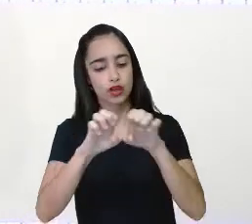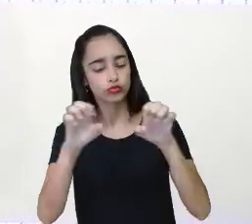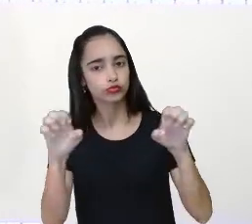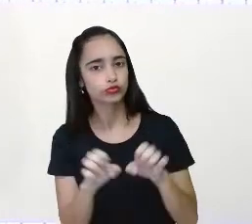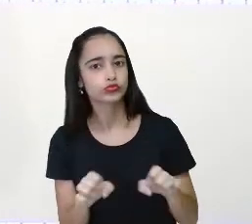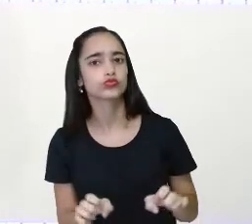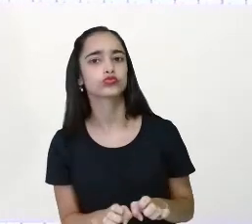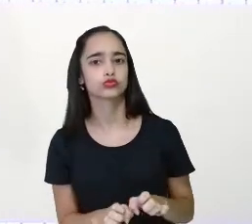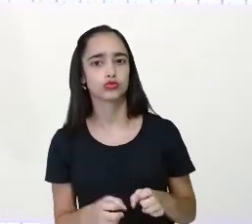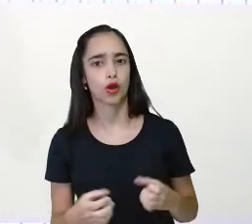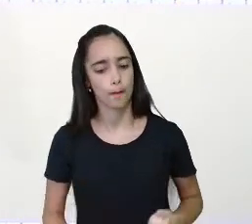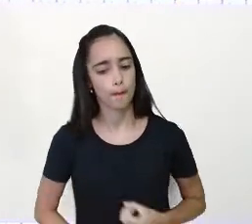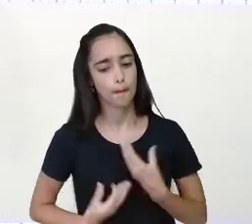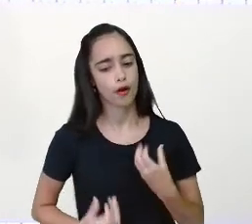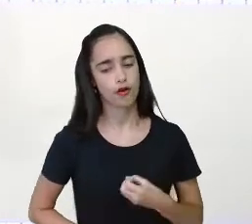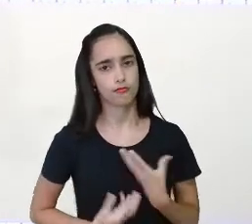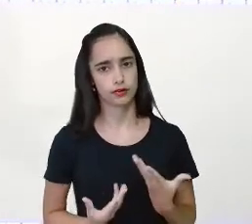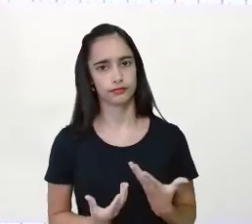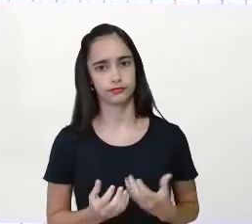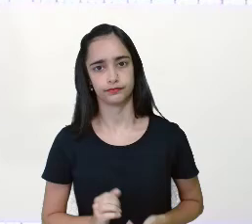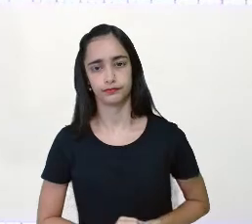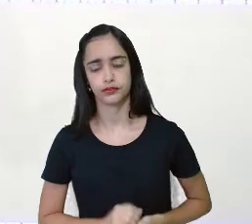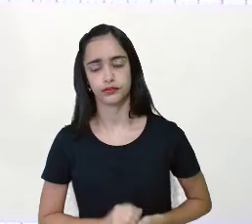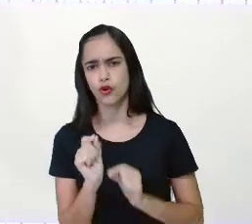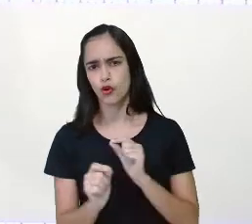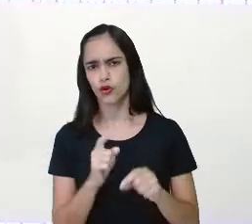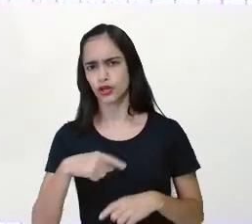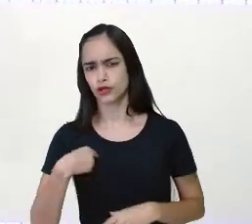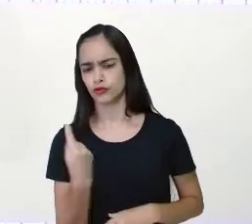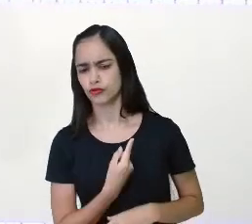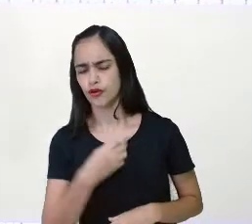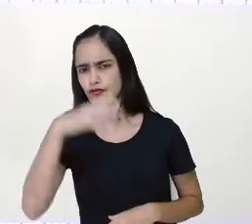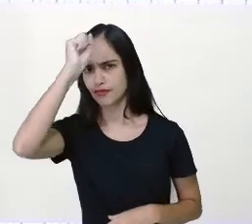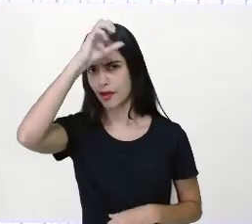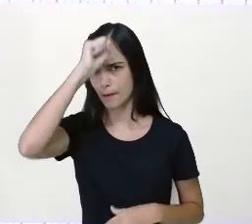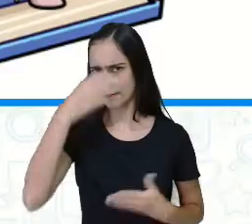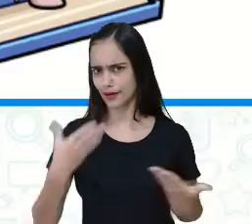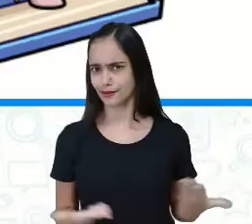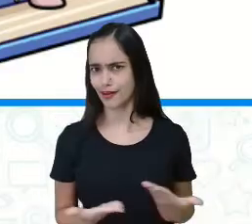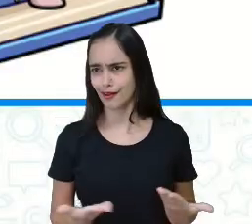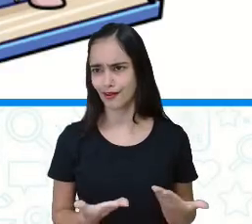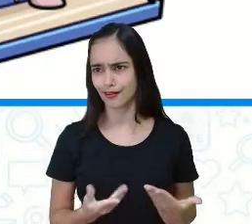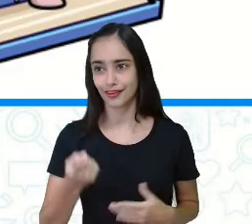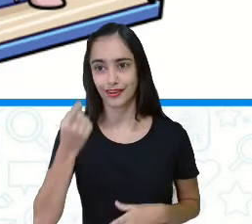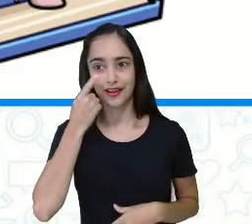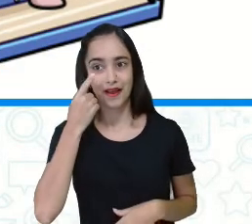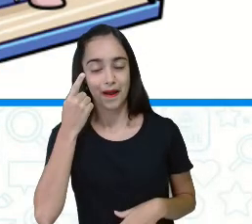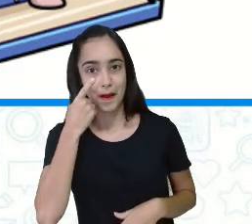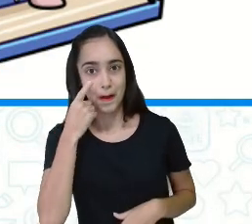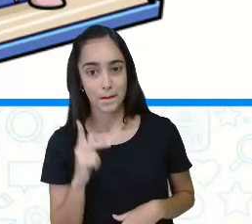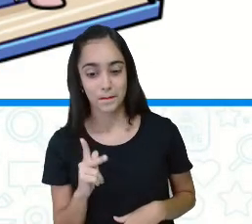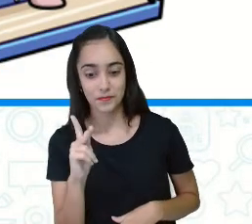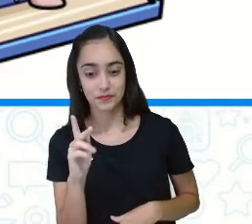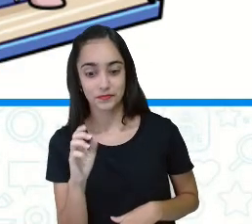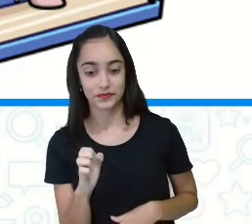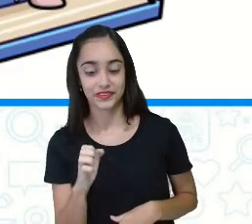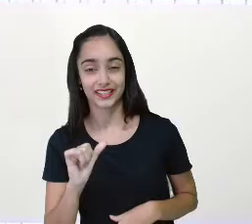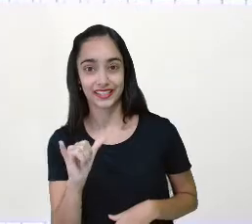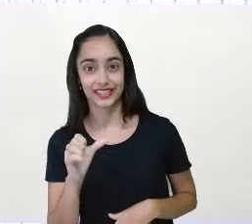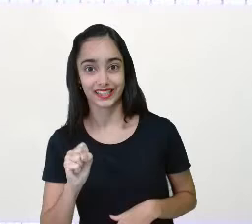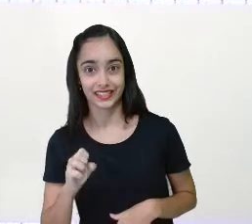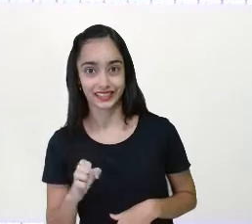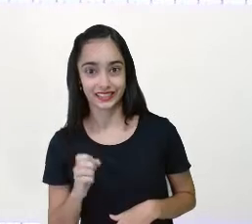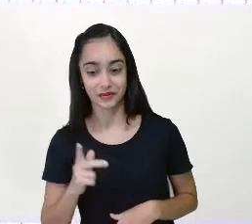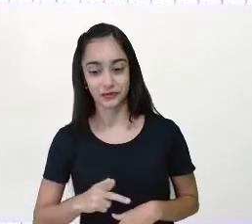estrutura de um poema. O que aprenderemos hoje? Olha aí a professora Casey aí, já sentada, já lendo um poema, não